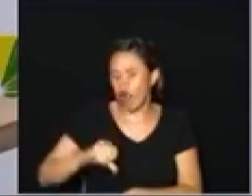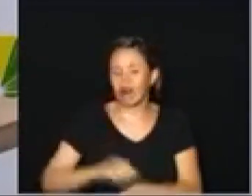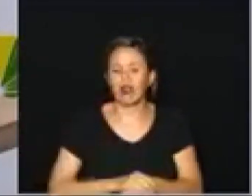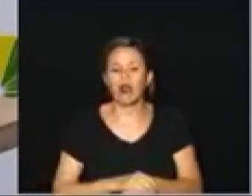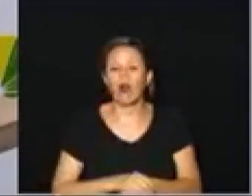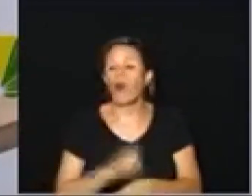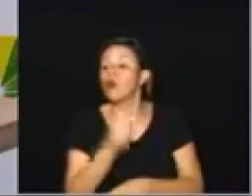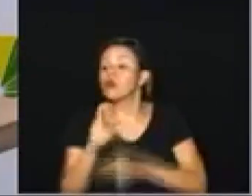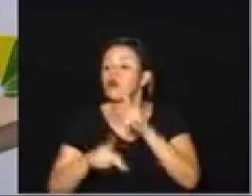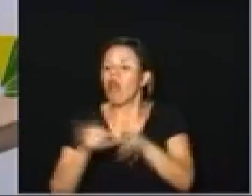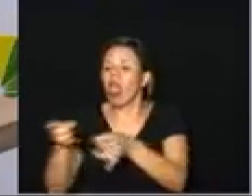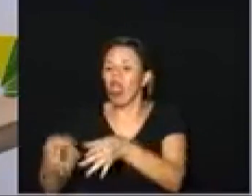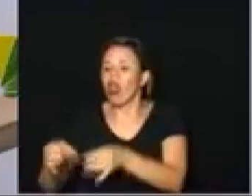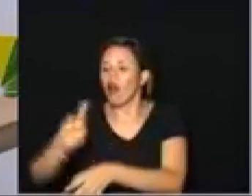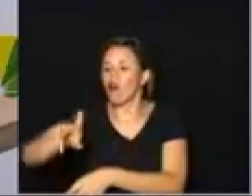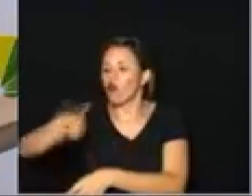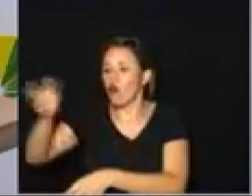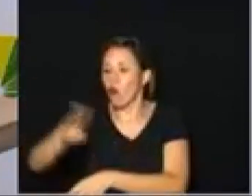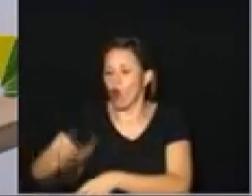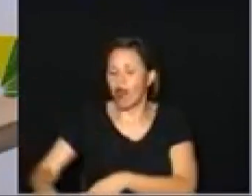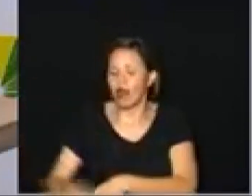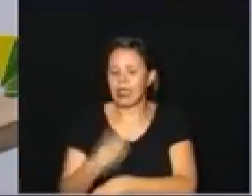temos descartados